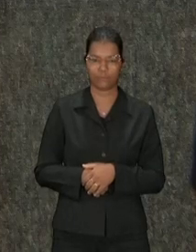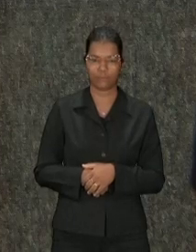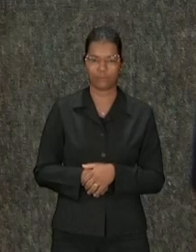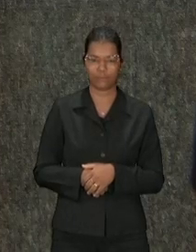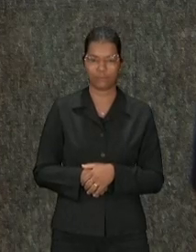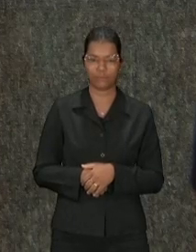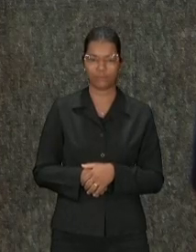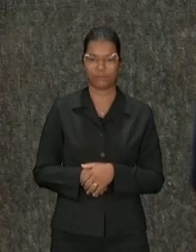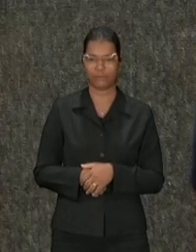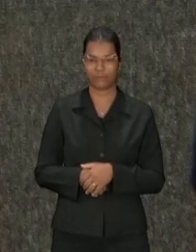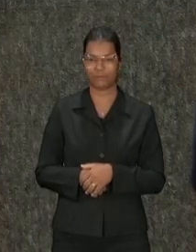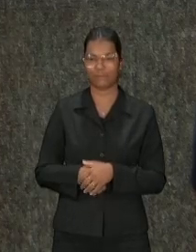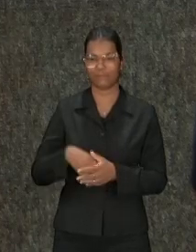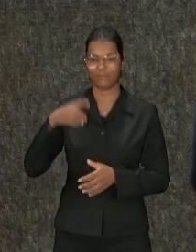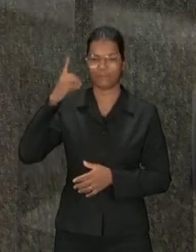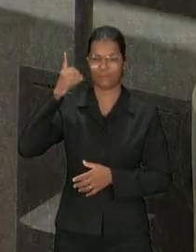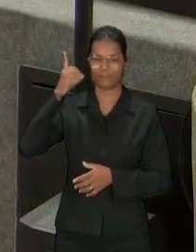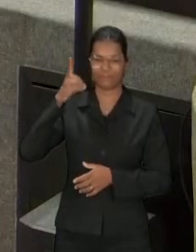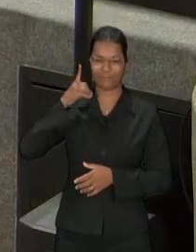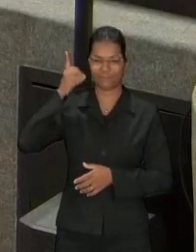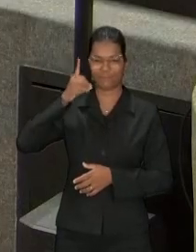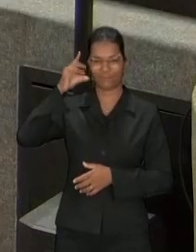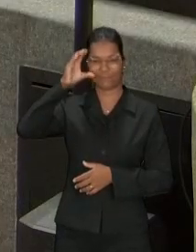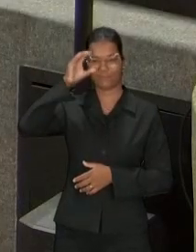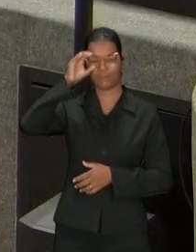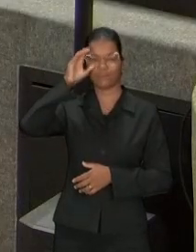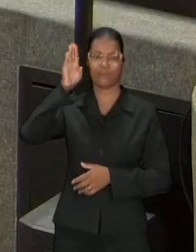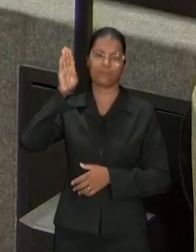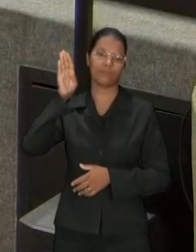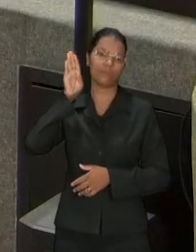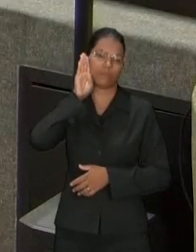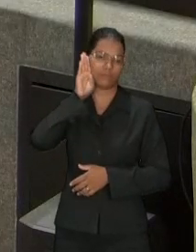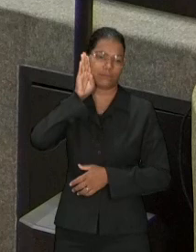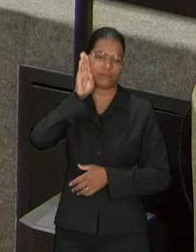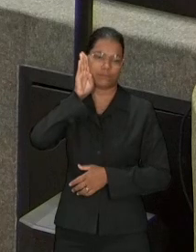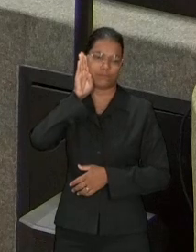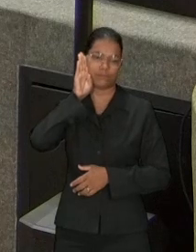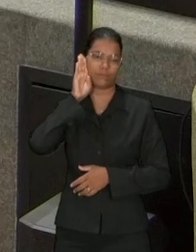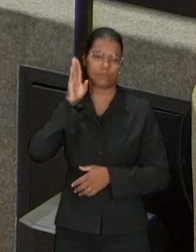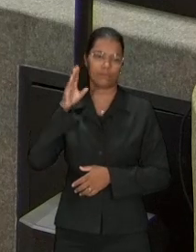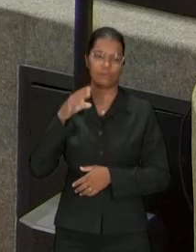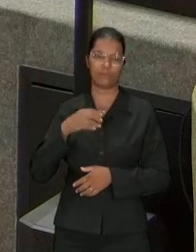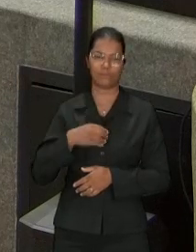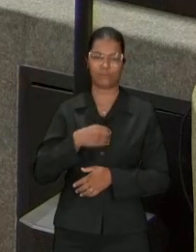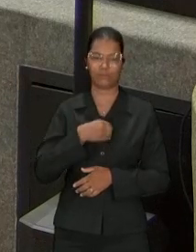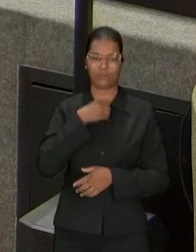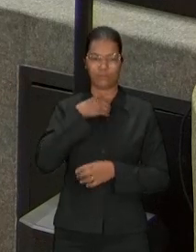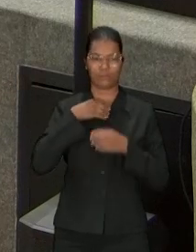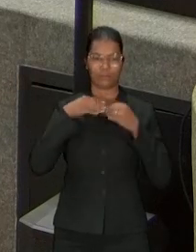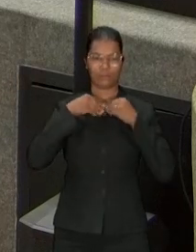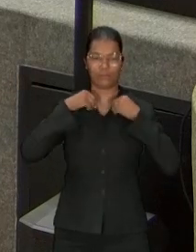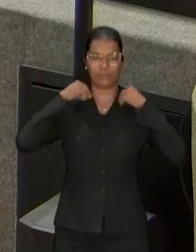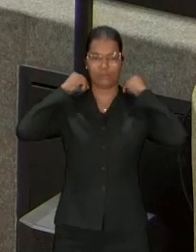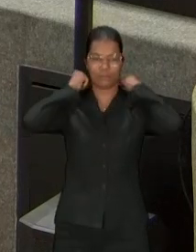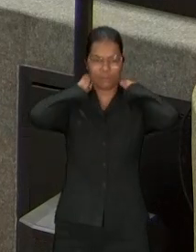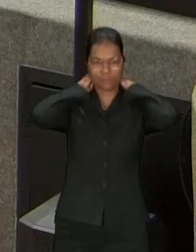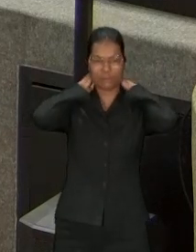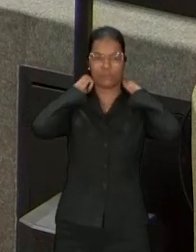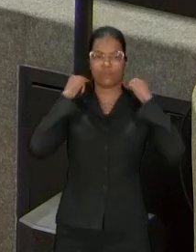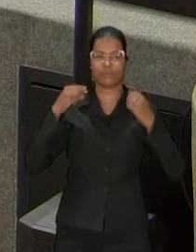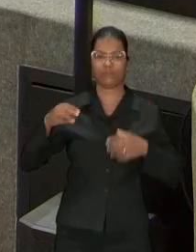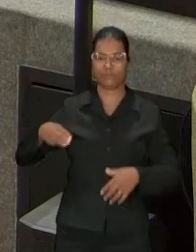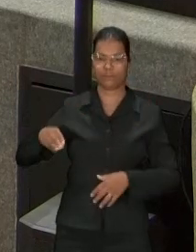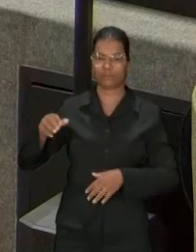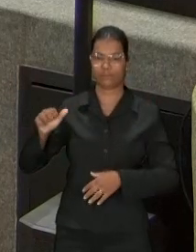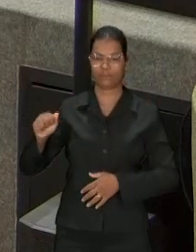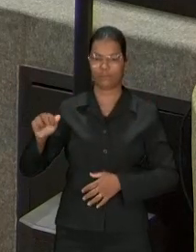O deputado Eduardo Botelho fará a outorga da comenda Marechal Cândido Rondon. É a comenda do Poder